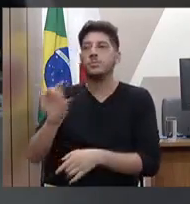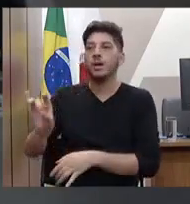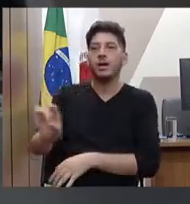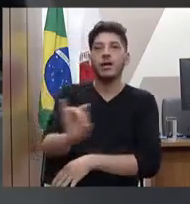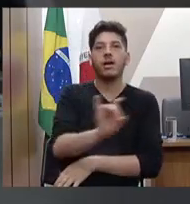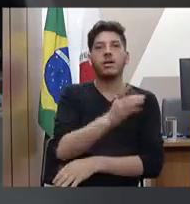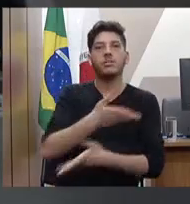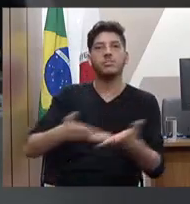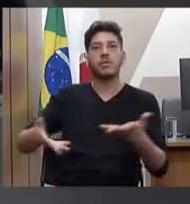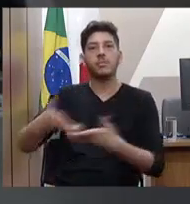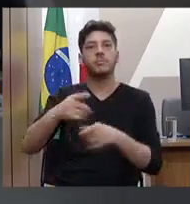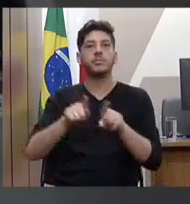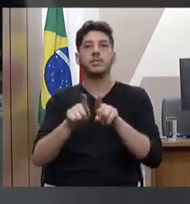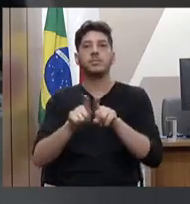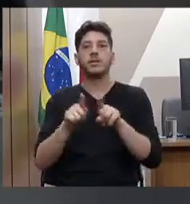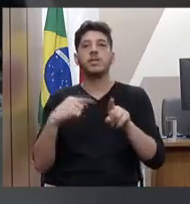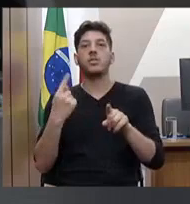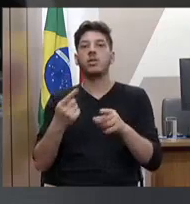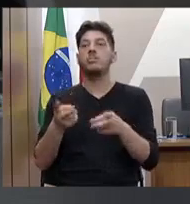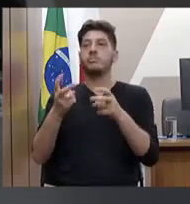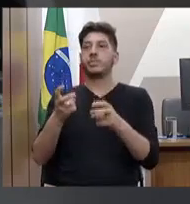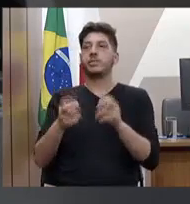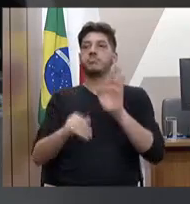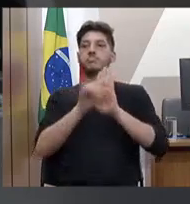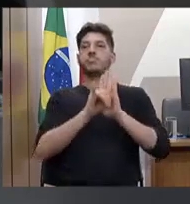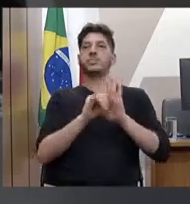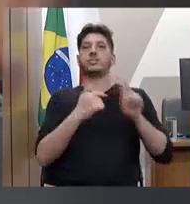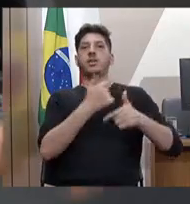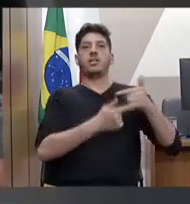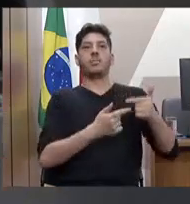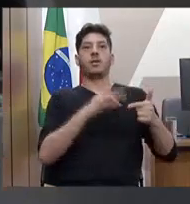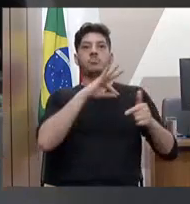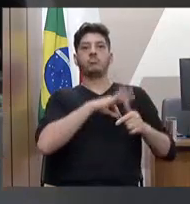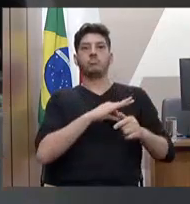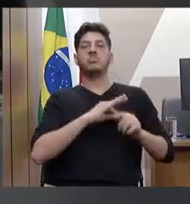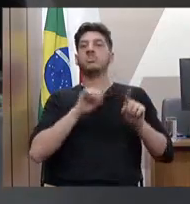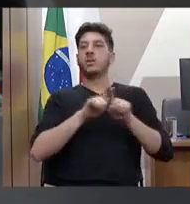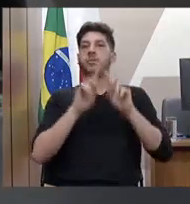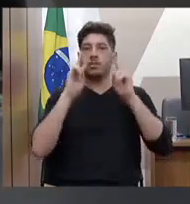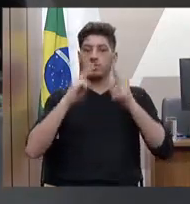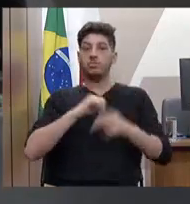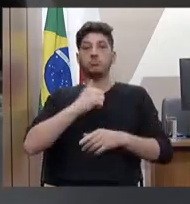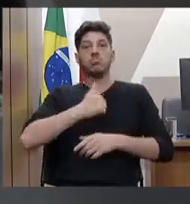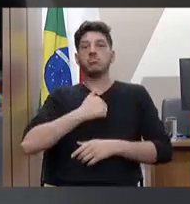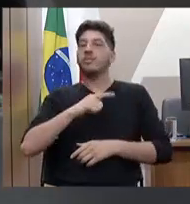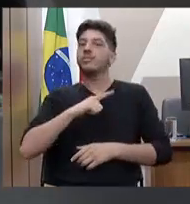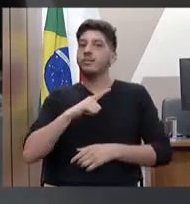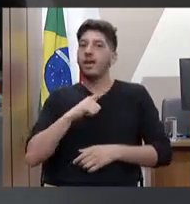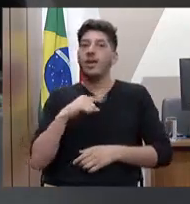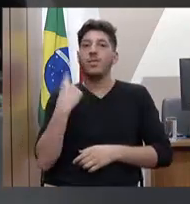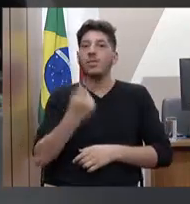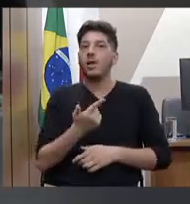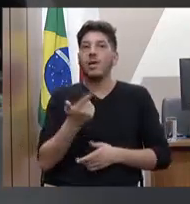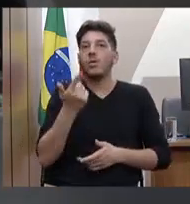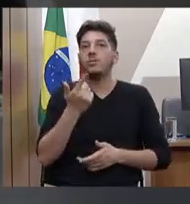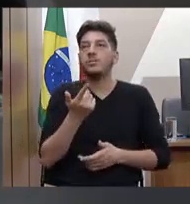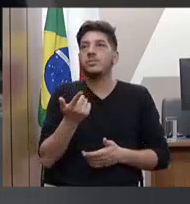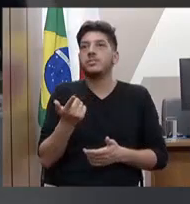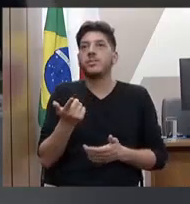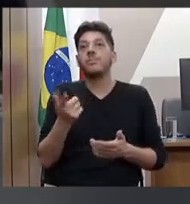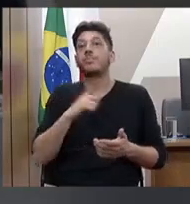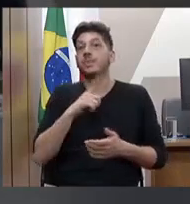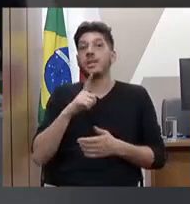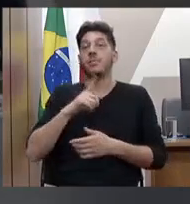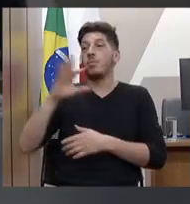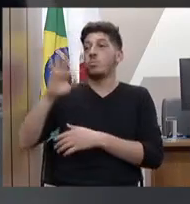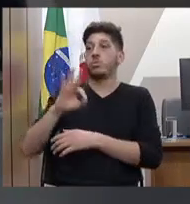ele faz ele traz a identificação daquela pessoa então assim praticamente nós passamos né não sei uma porcentagem